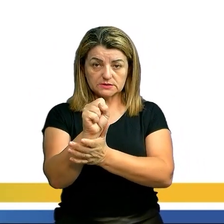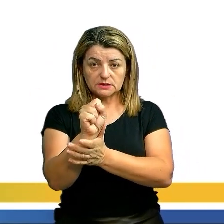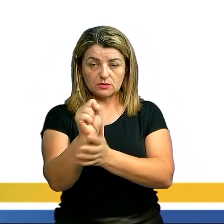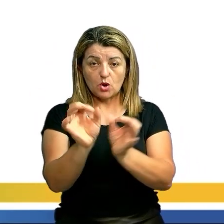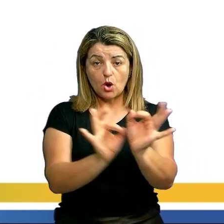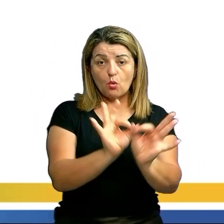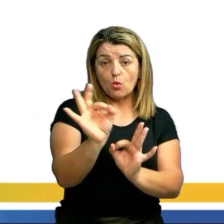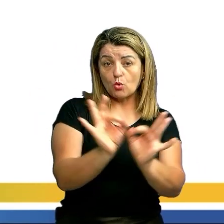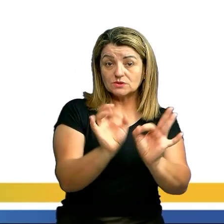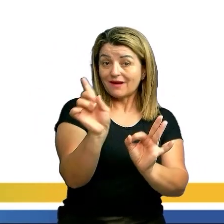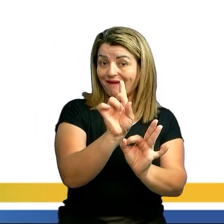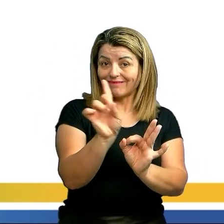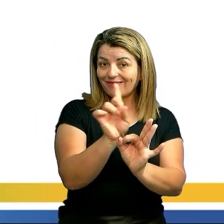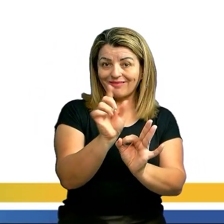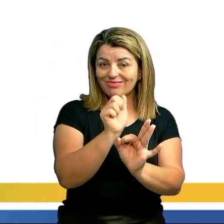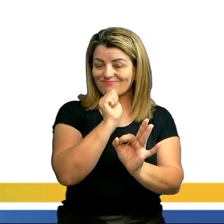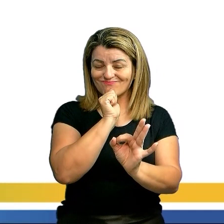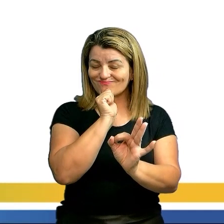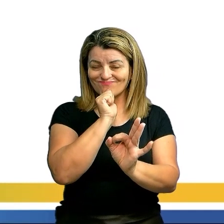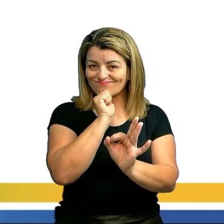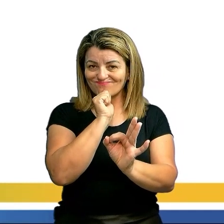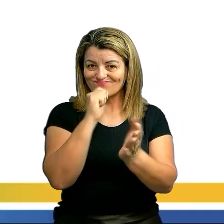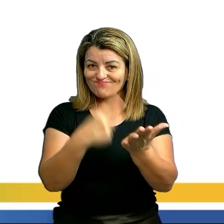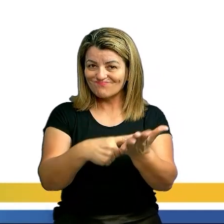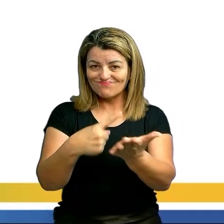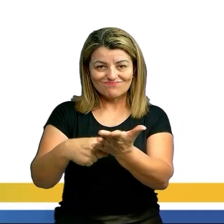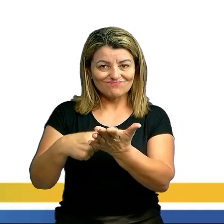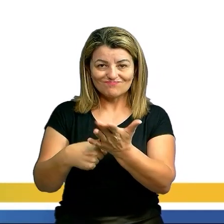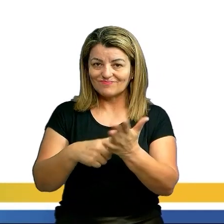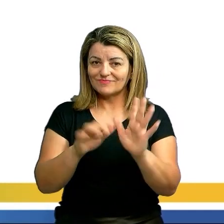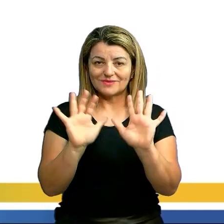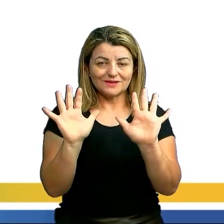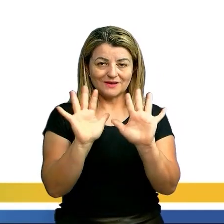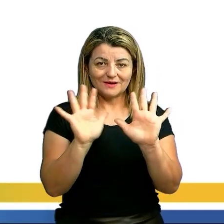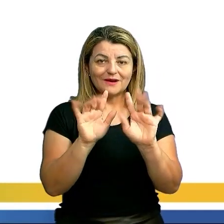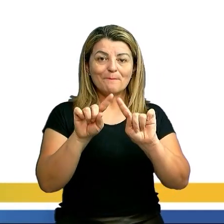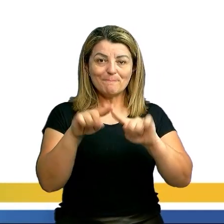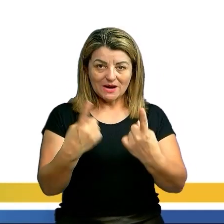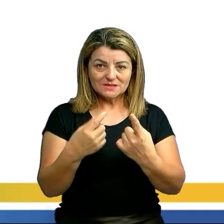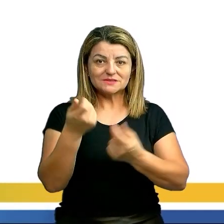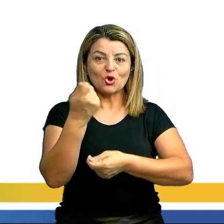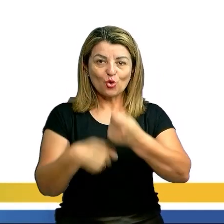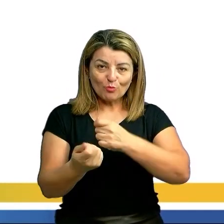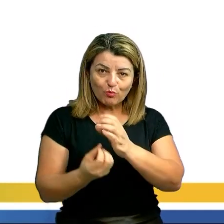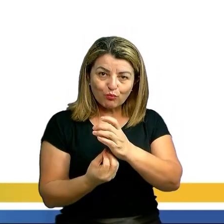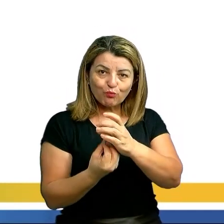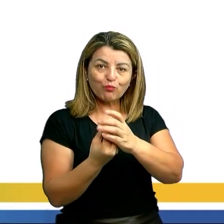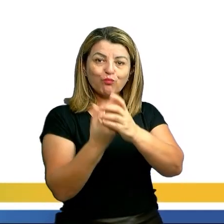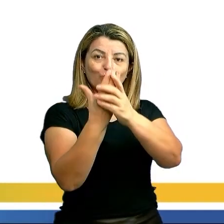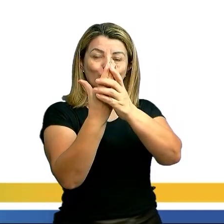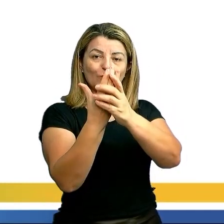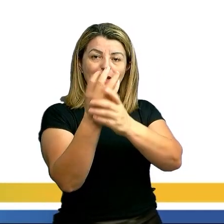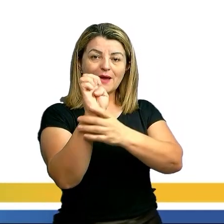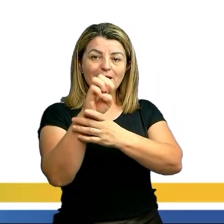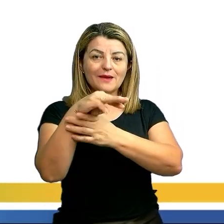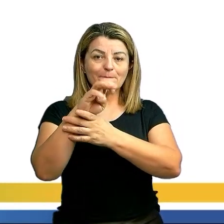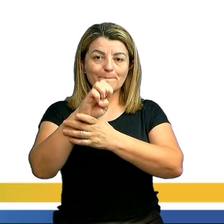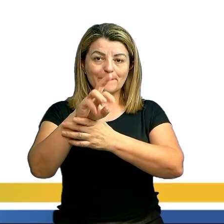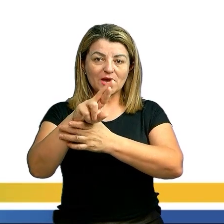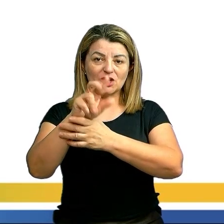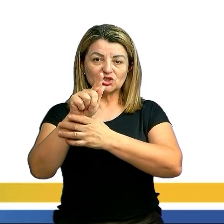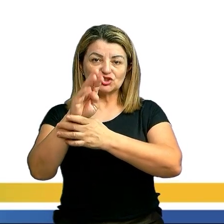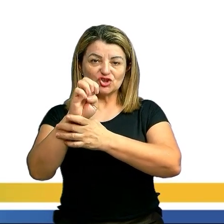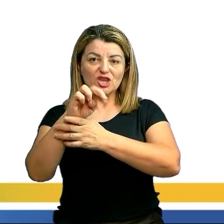organização que não é ainda formulada em um tratado, mas eles são economias emergentes. Então a gente pode perceber aí